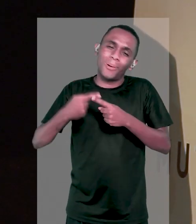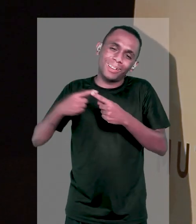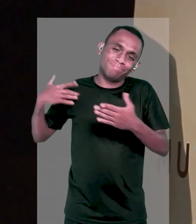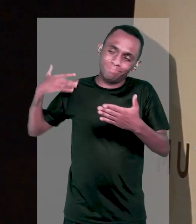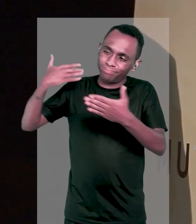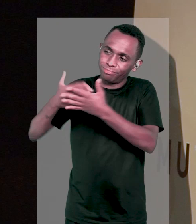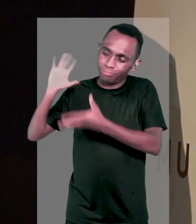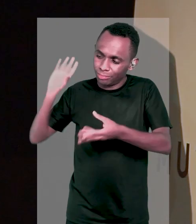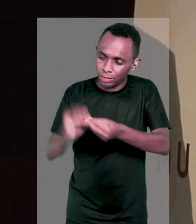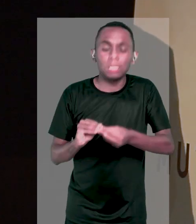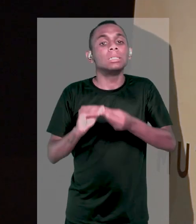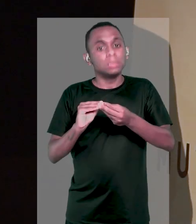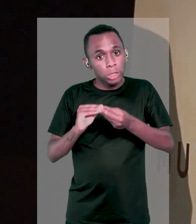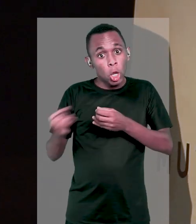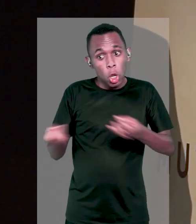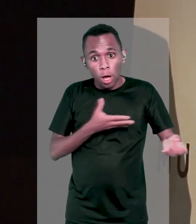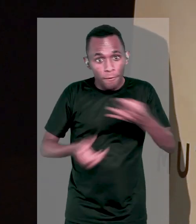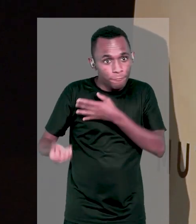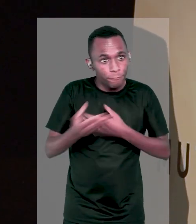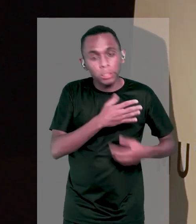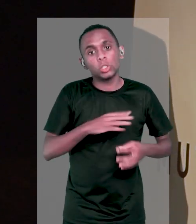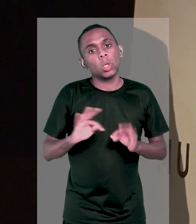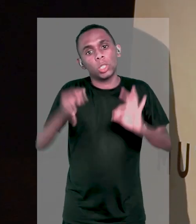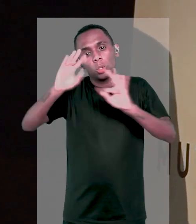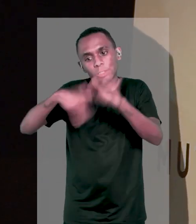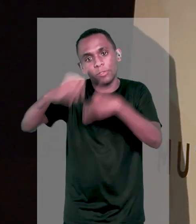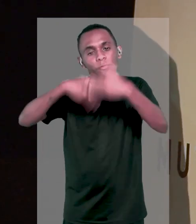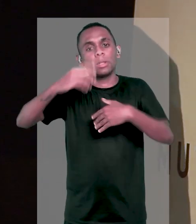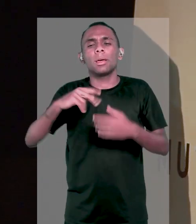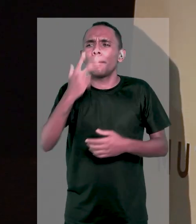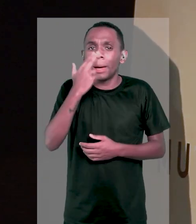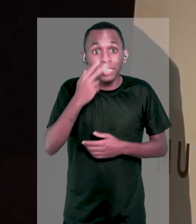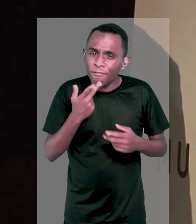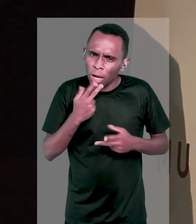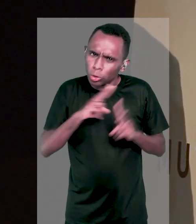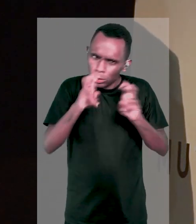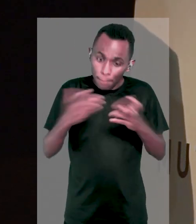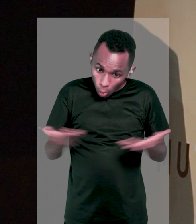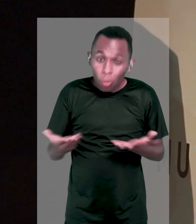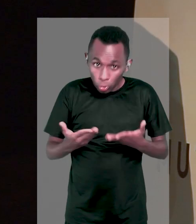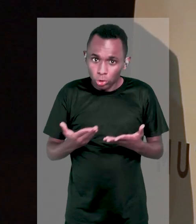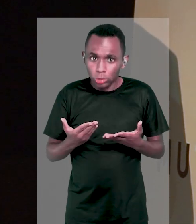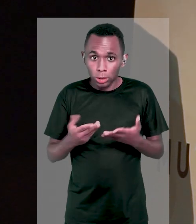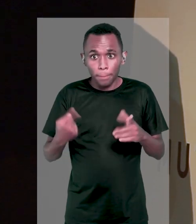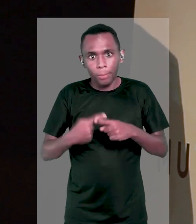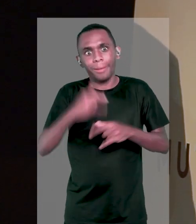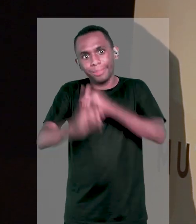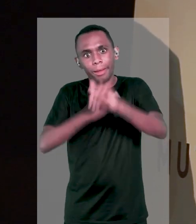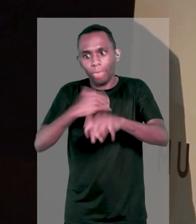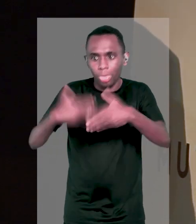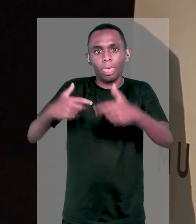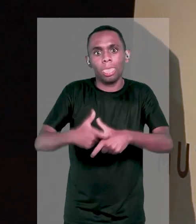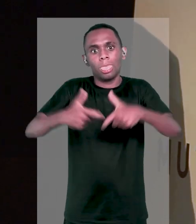falando dos processos de criação da fecundidade do artista e ele diz